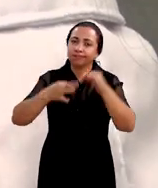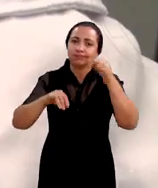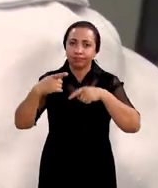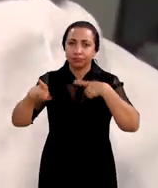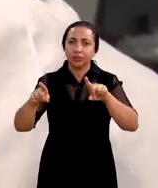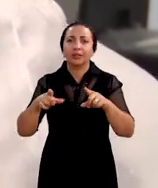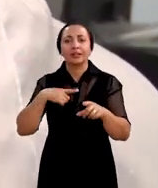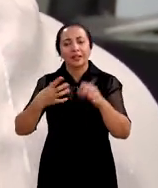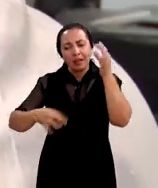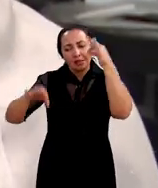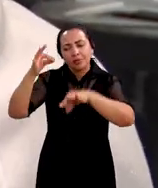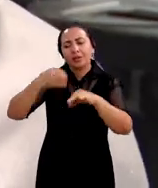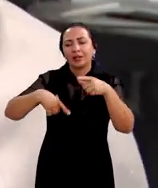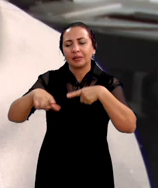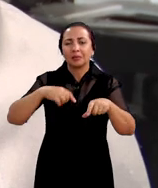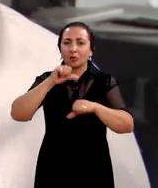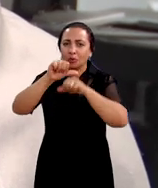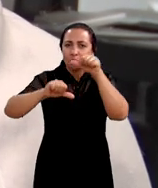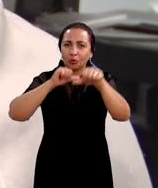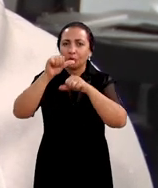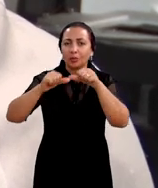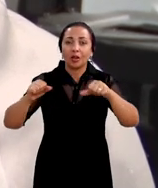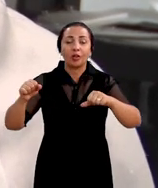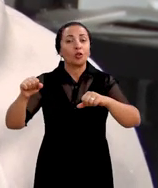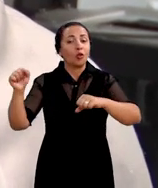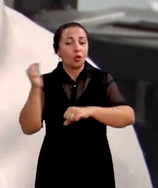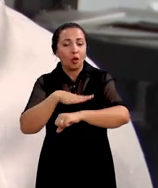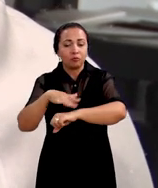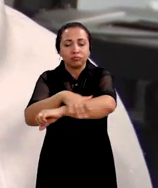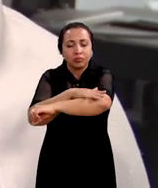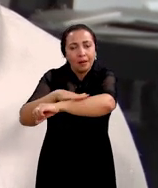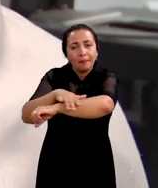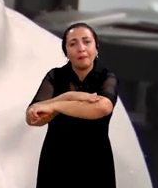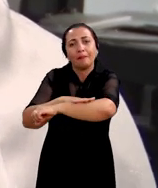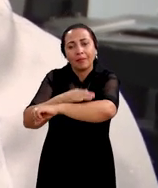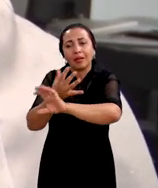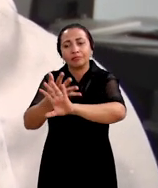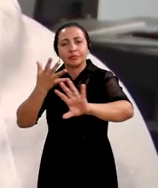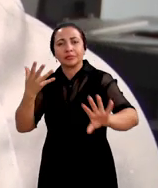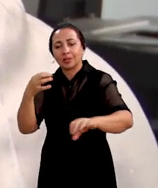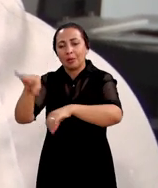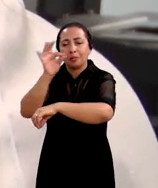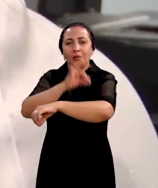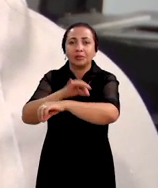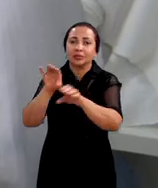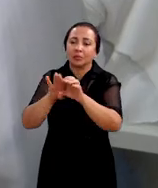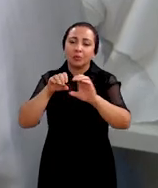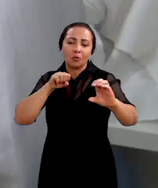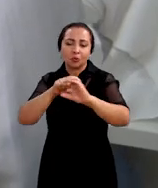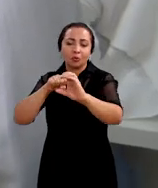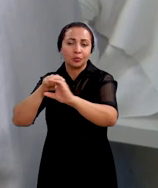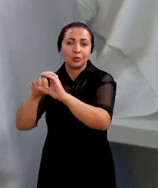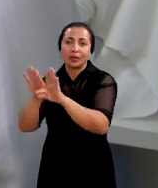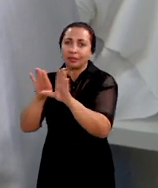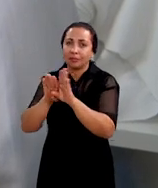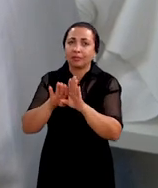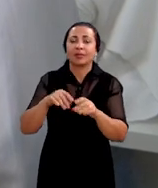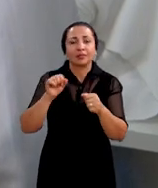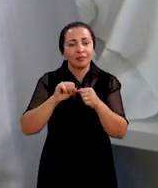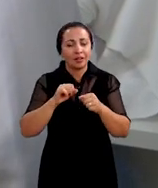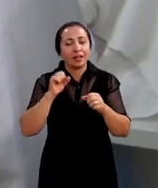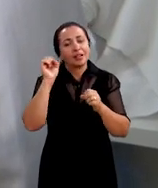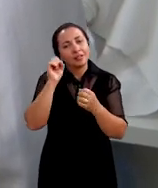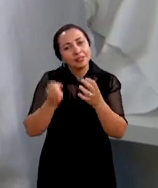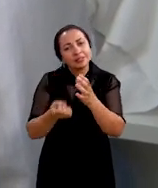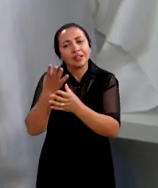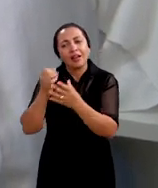Então, tem laboratórios que trabalham no desenvolvimento de novos repelentes e inseticidas também. Tem um insetário, onde a